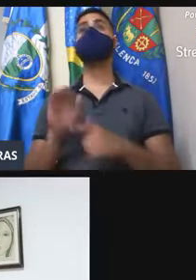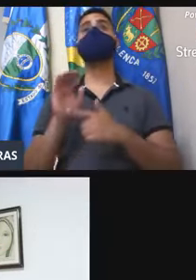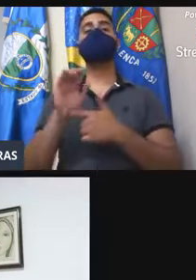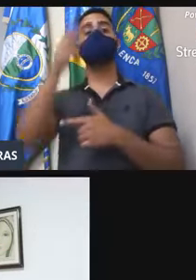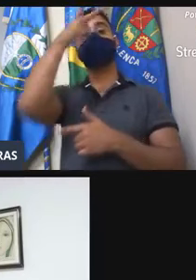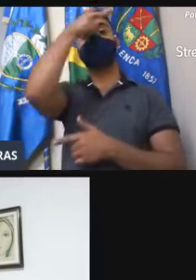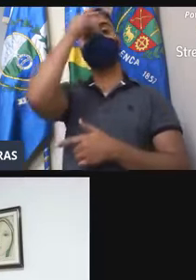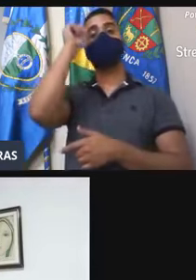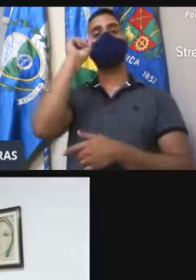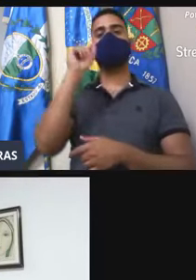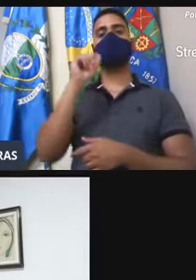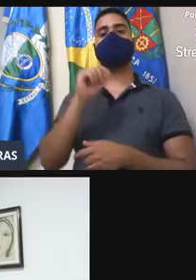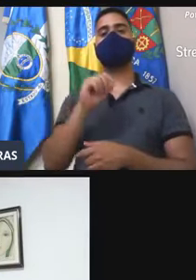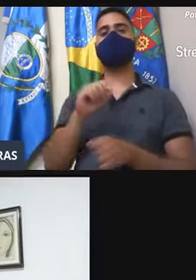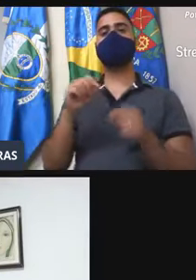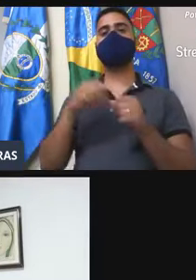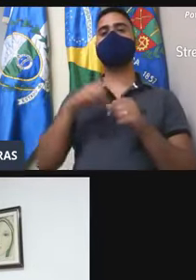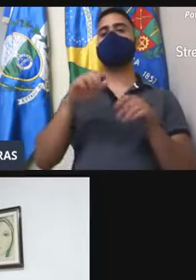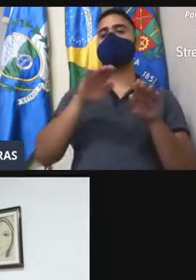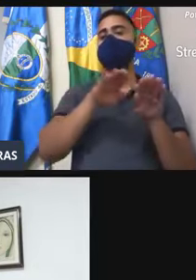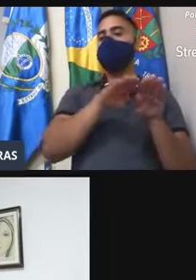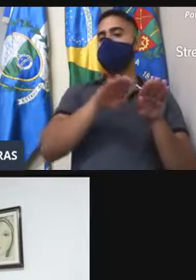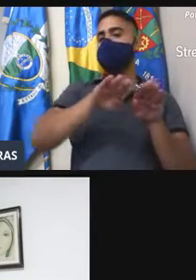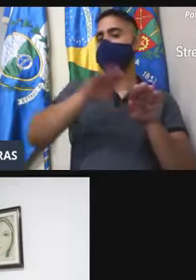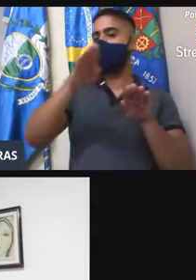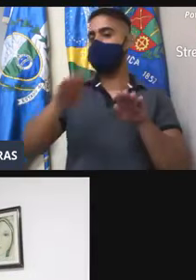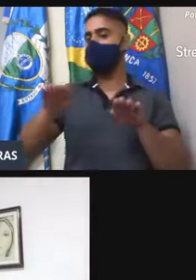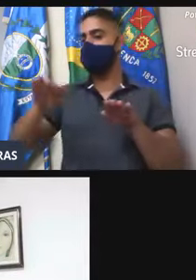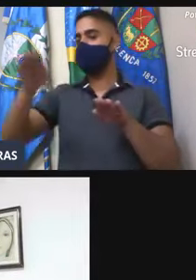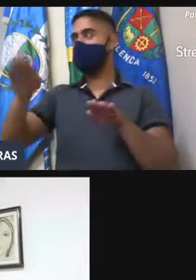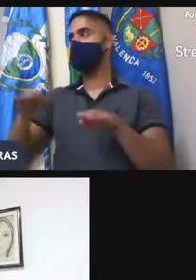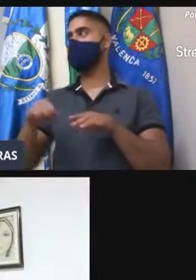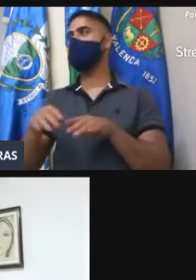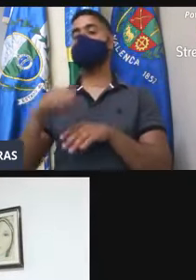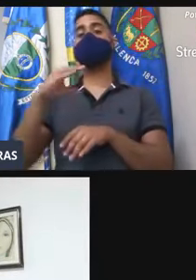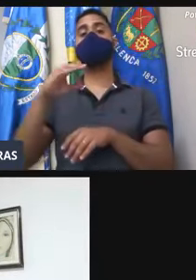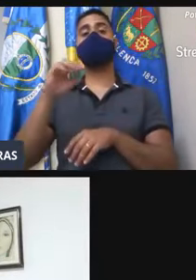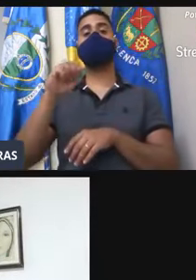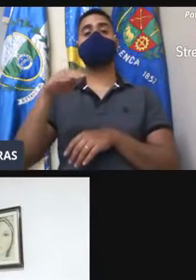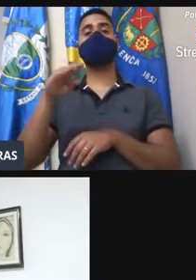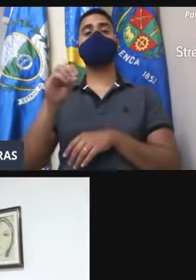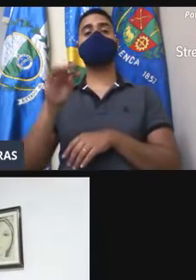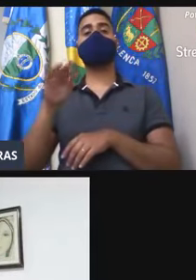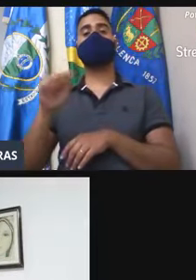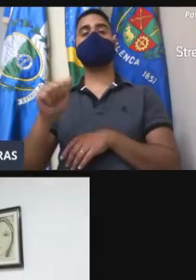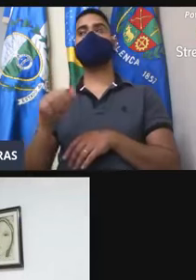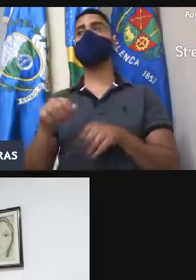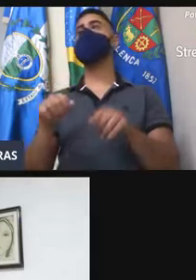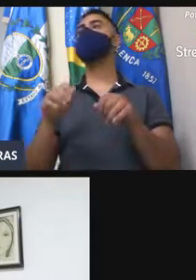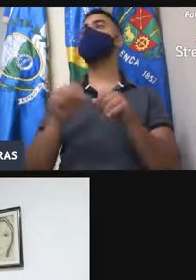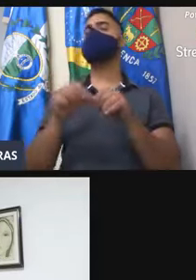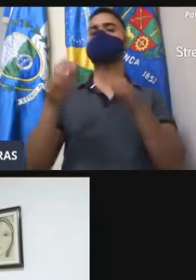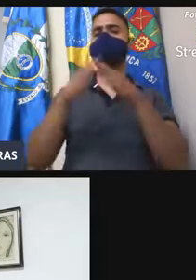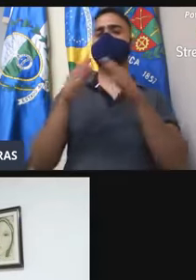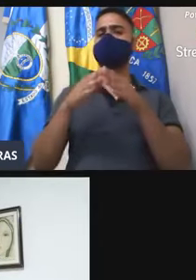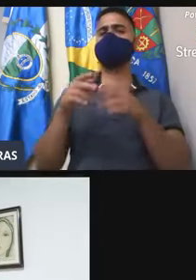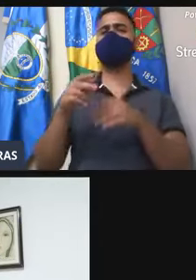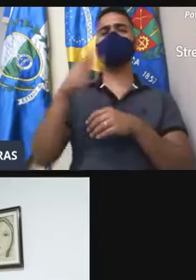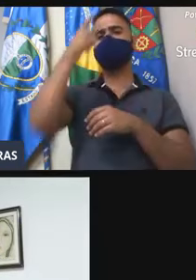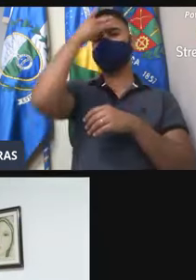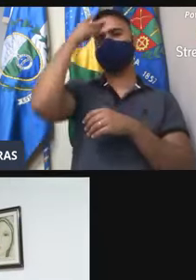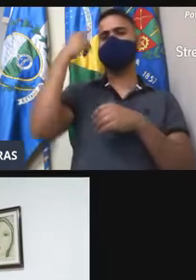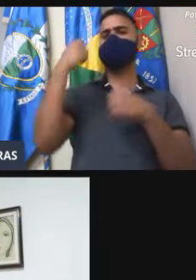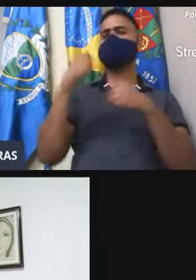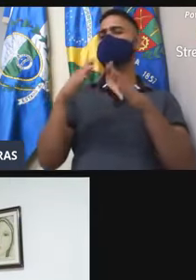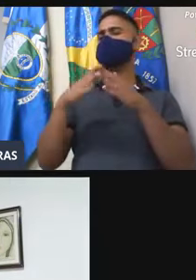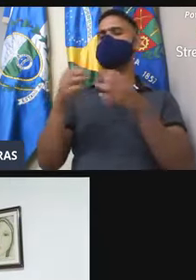ao prefeito a instalação de quebra-molas na rua Procópio Bandeira, no Cambota. Trata-se de uma solicitação dos moradores da referida rua, pois mesmo alega preocupação com a